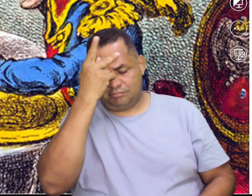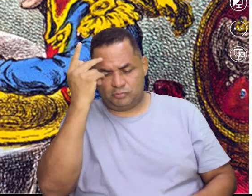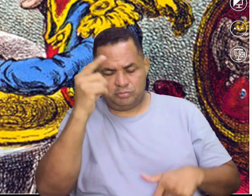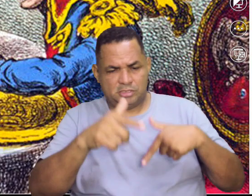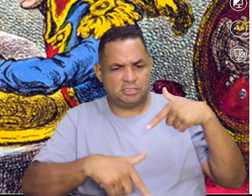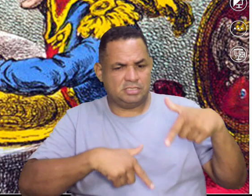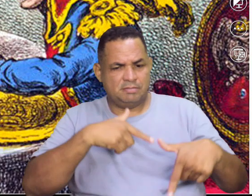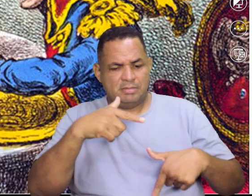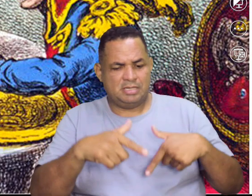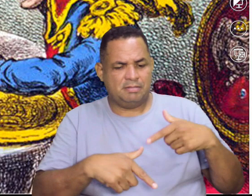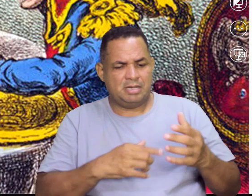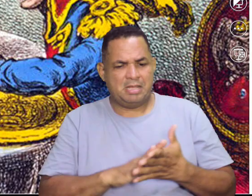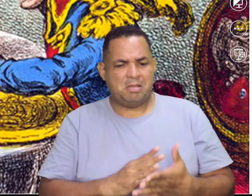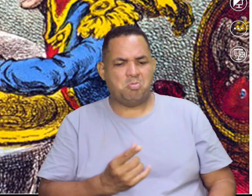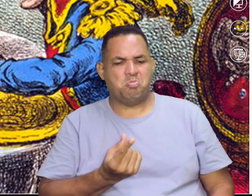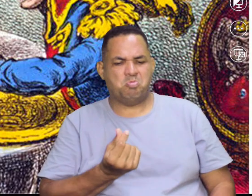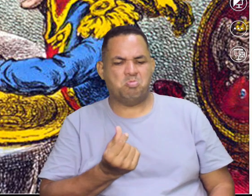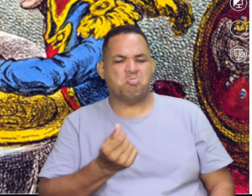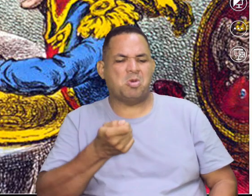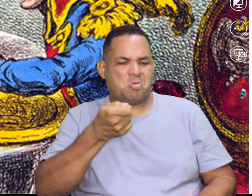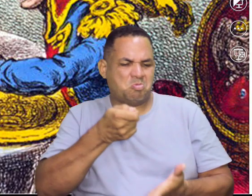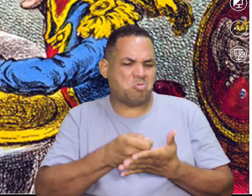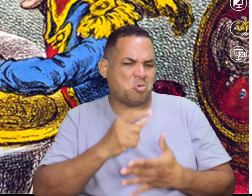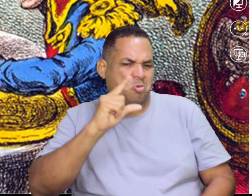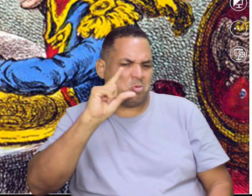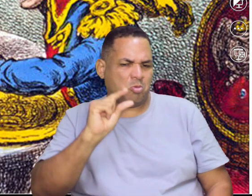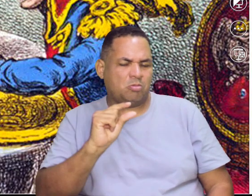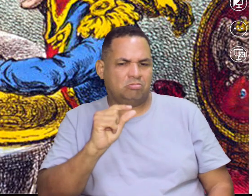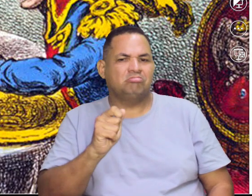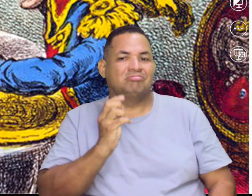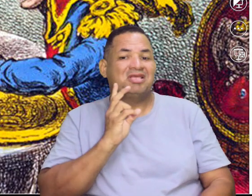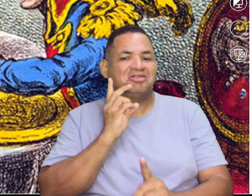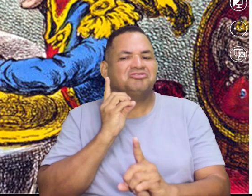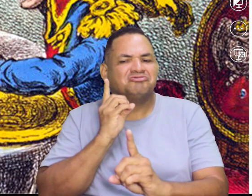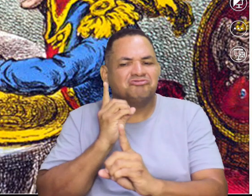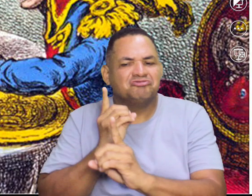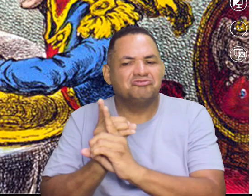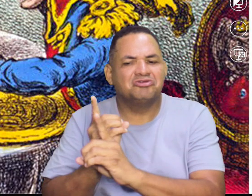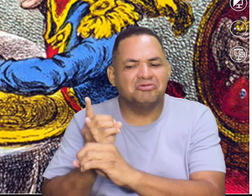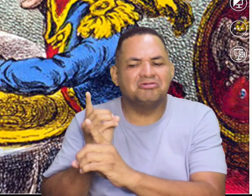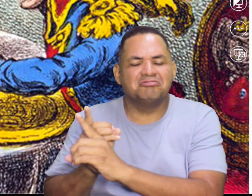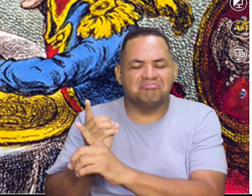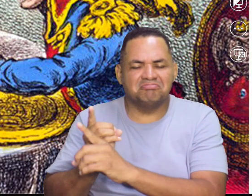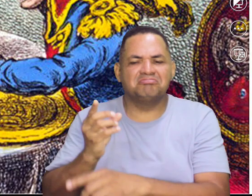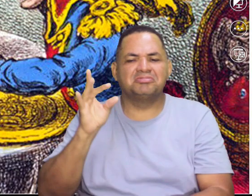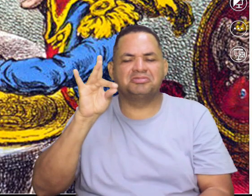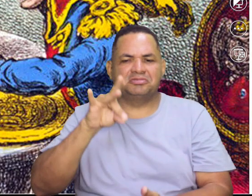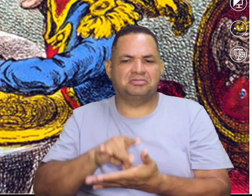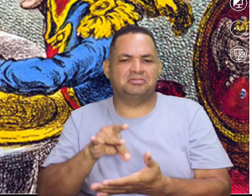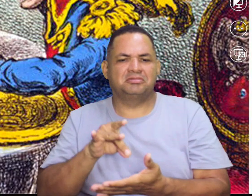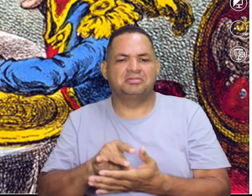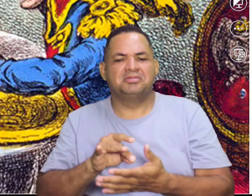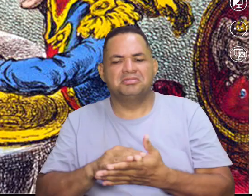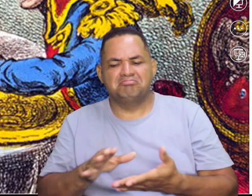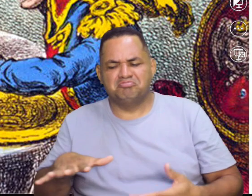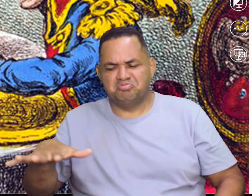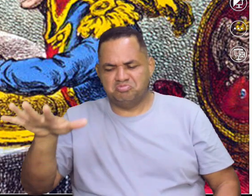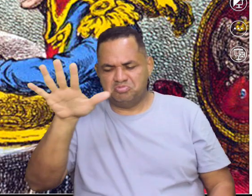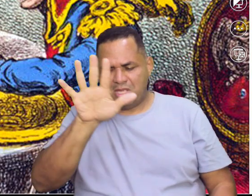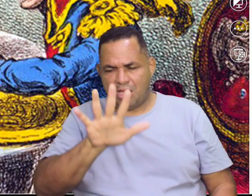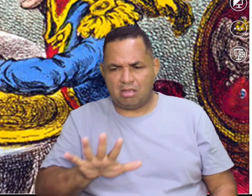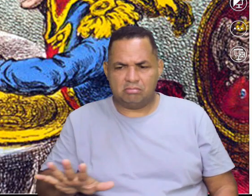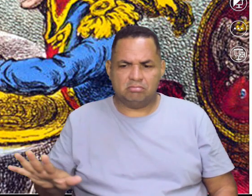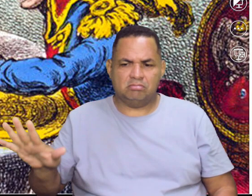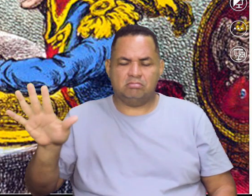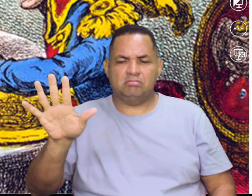barata. Então, na África e na Ásia, eles vão encontrar mercado consumidor, eles vão encontrar